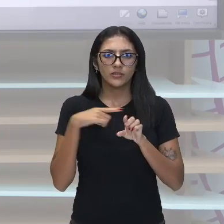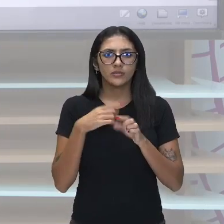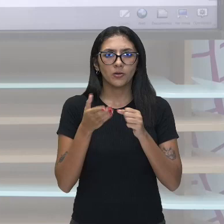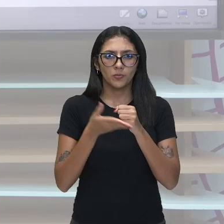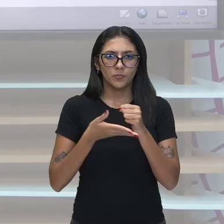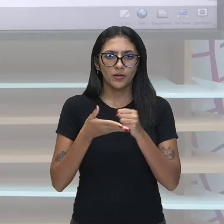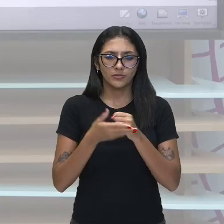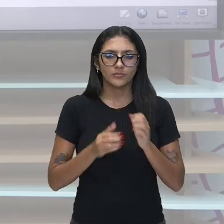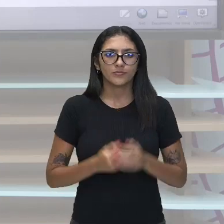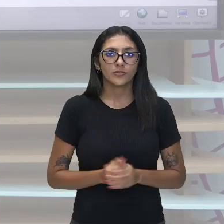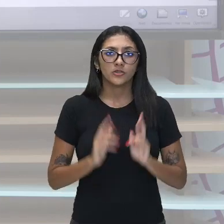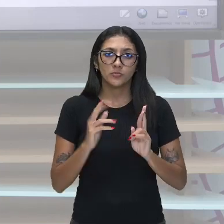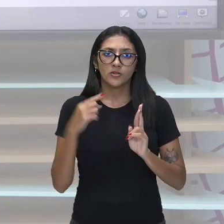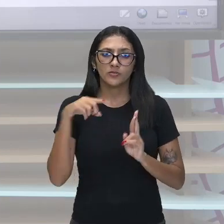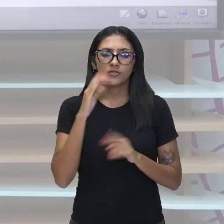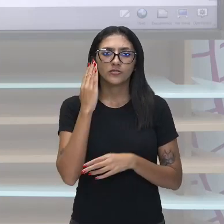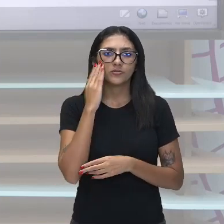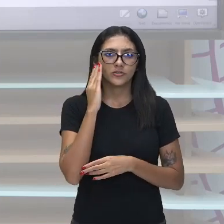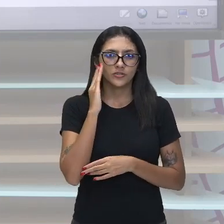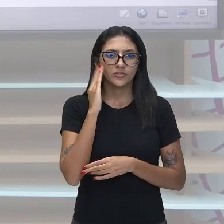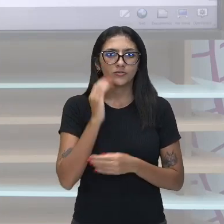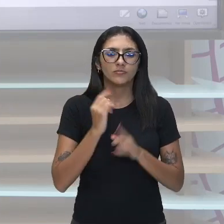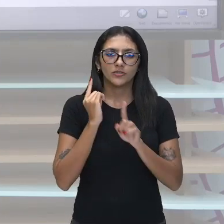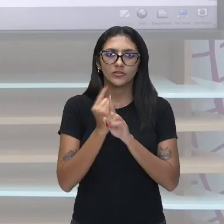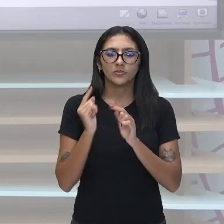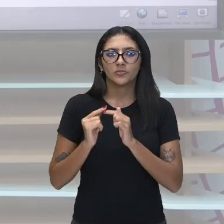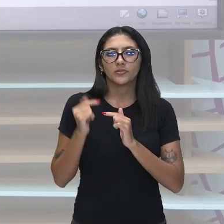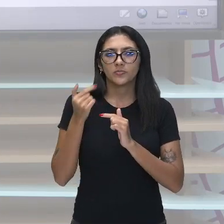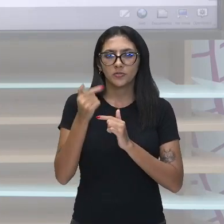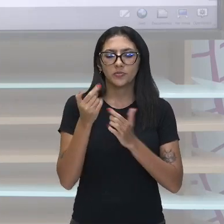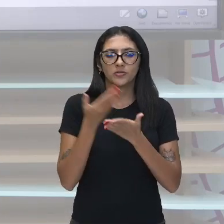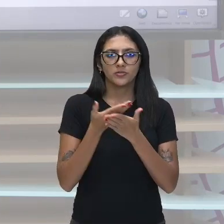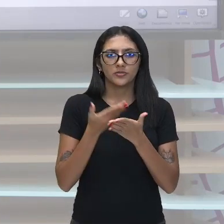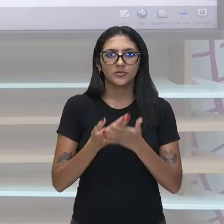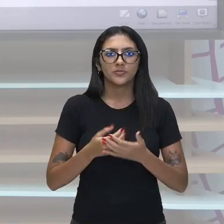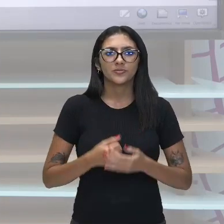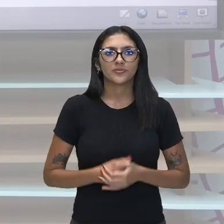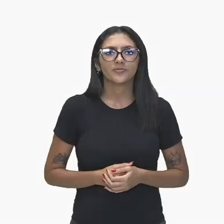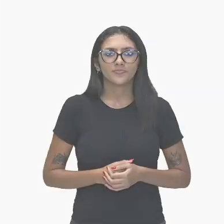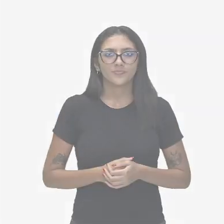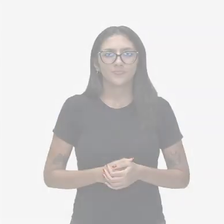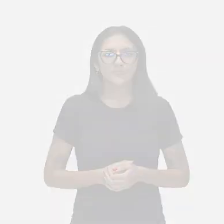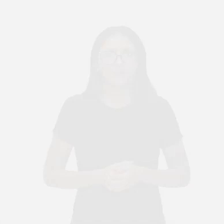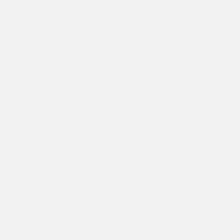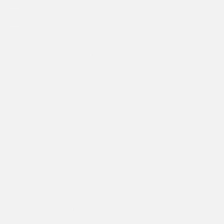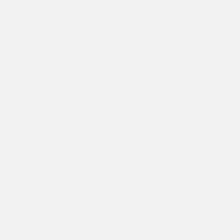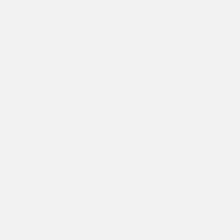Okay? Espero que tenha ficado claro para você. A gente se encontra aqui numa próxima oportunidade, então. Até lá.